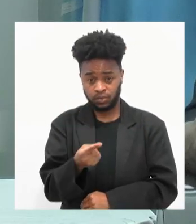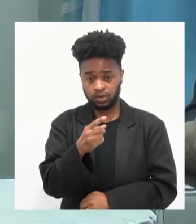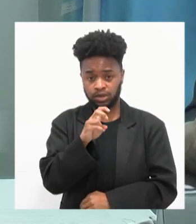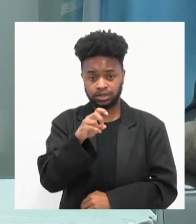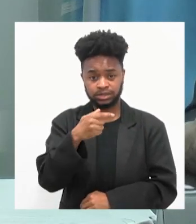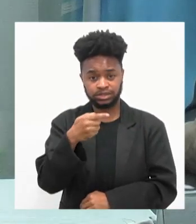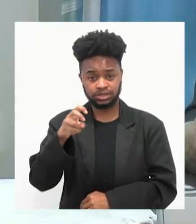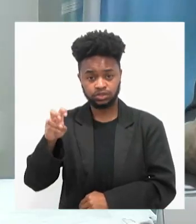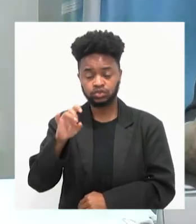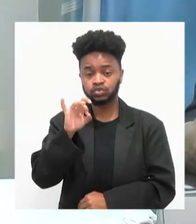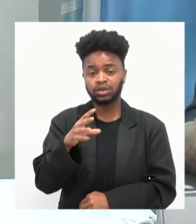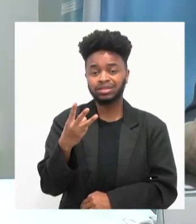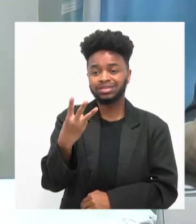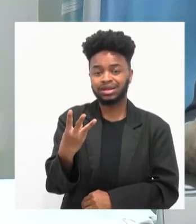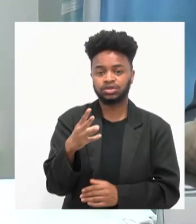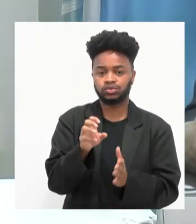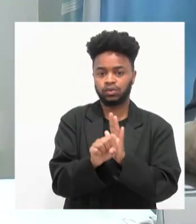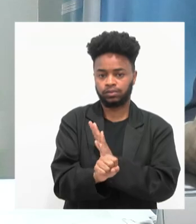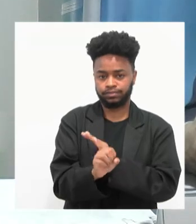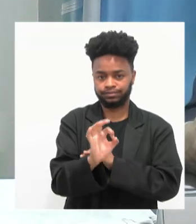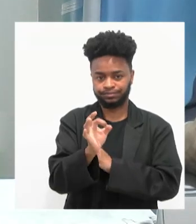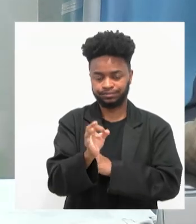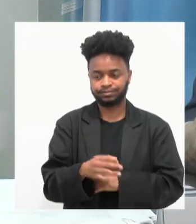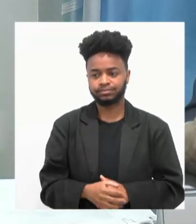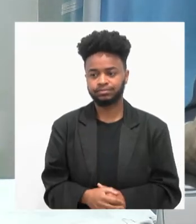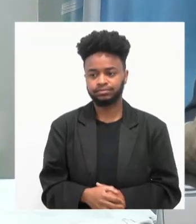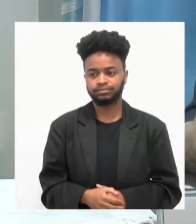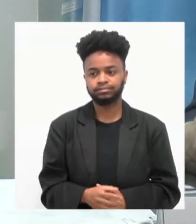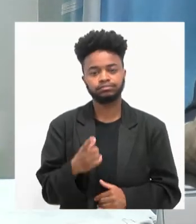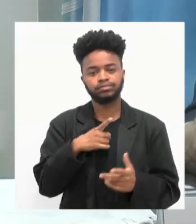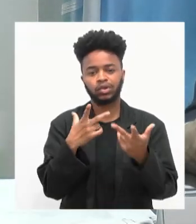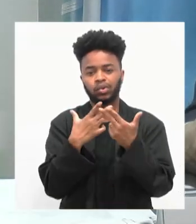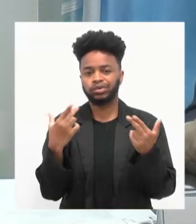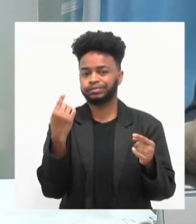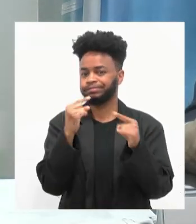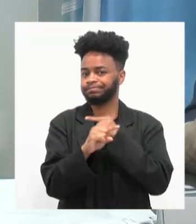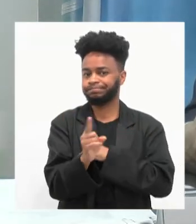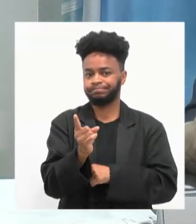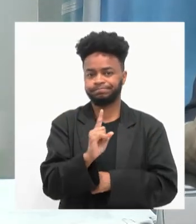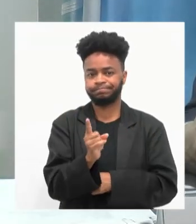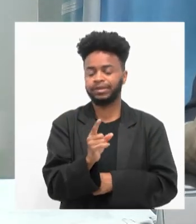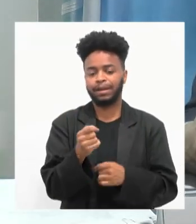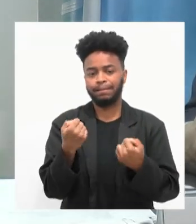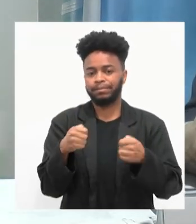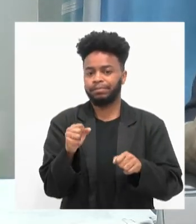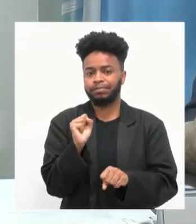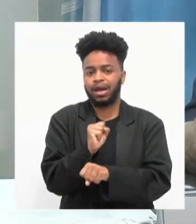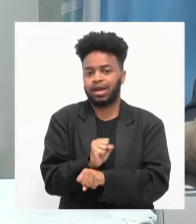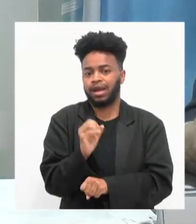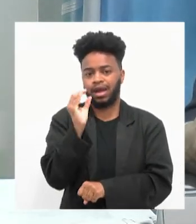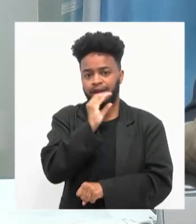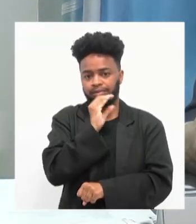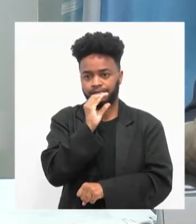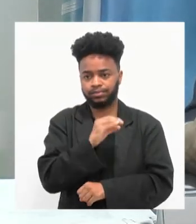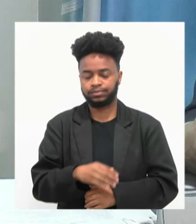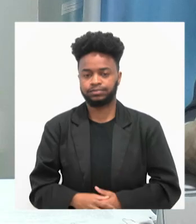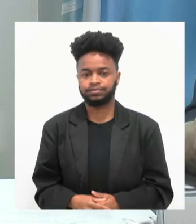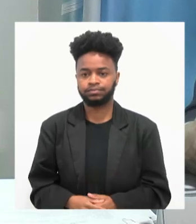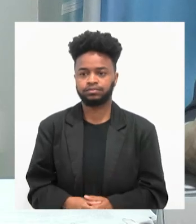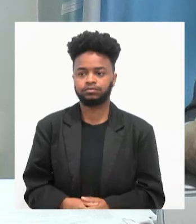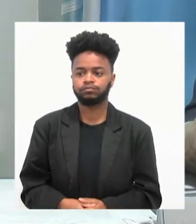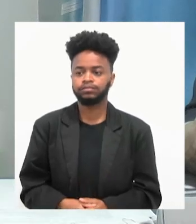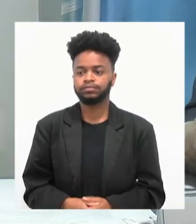3 foram motivo de roubo. É assim, tem alguma coisa muito, mas muito errado que precisa ser interrompido imediatamente. O presidente.